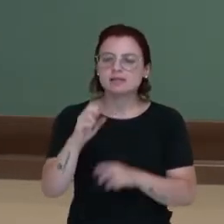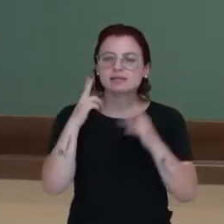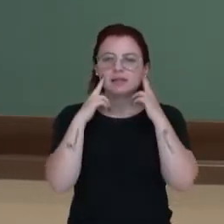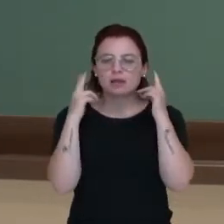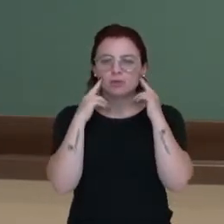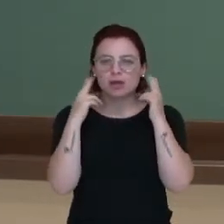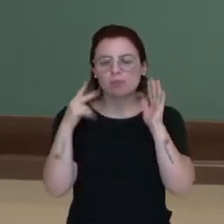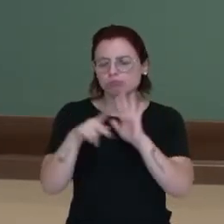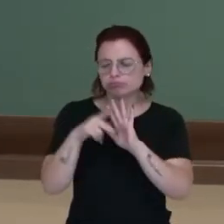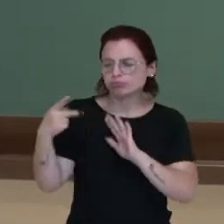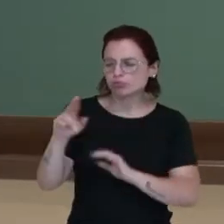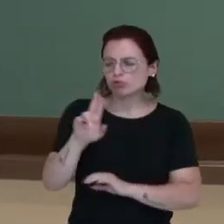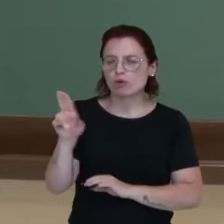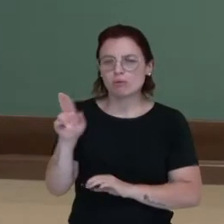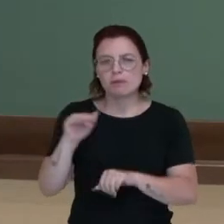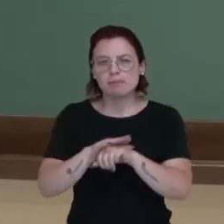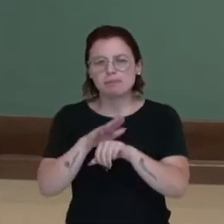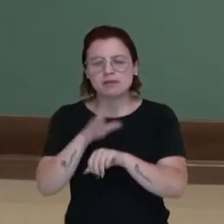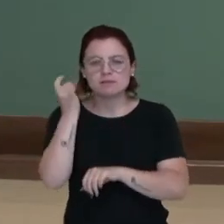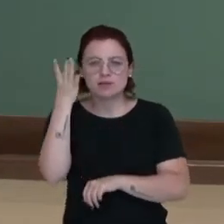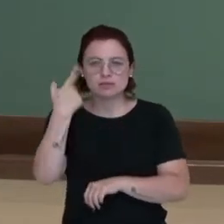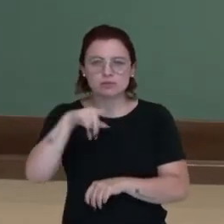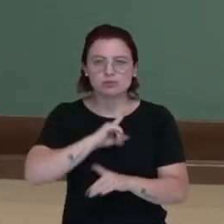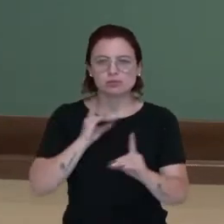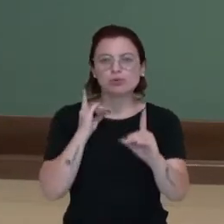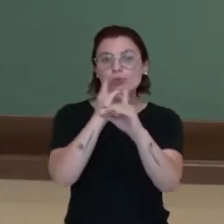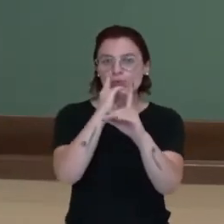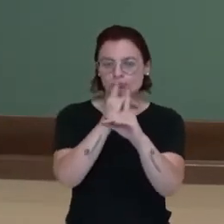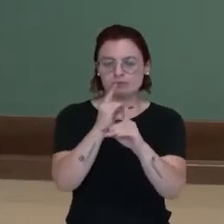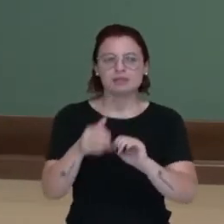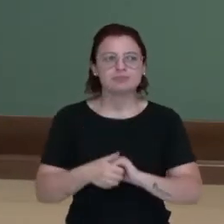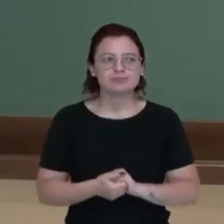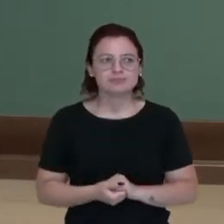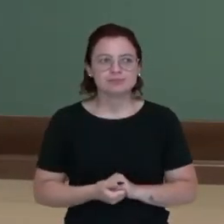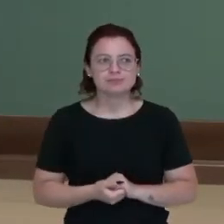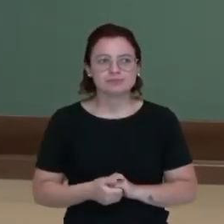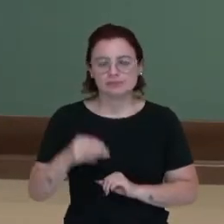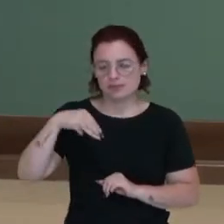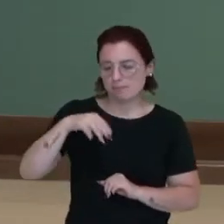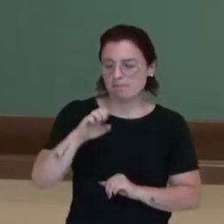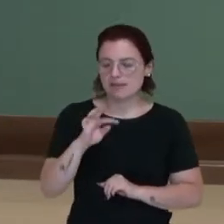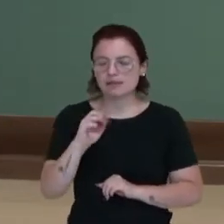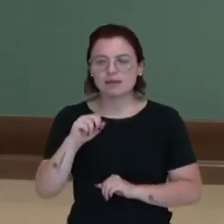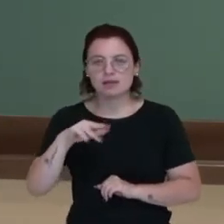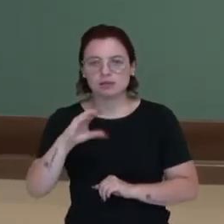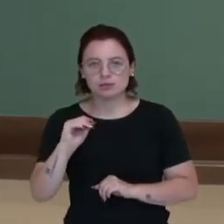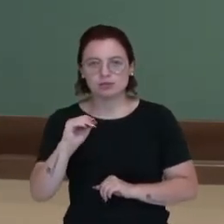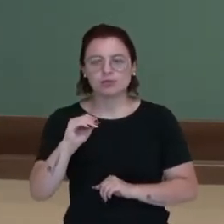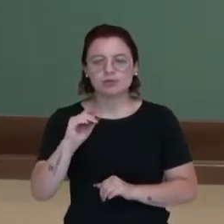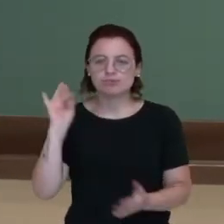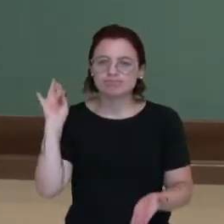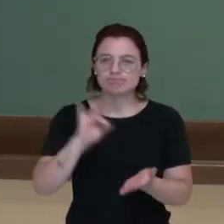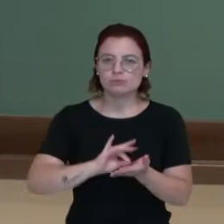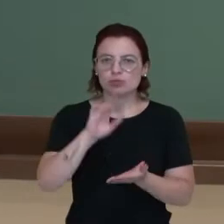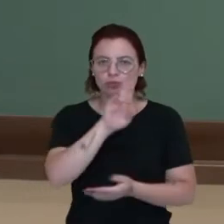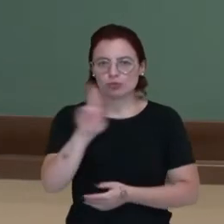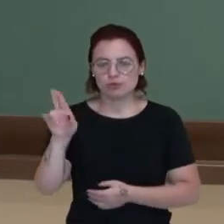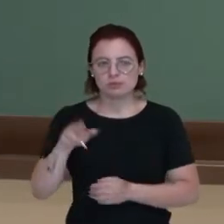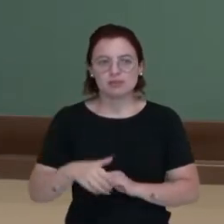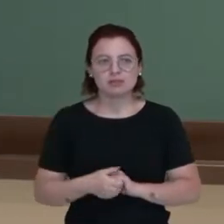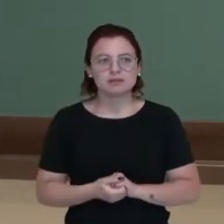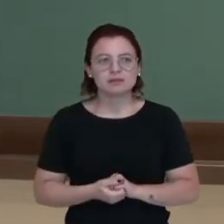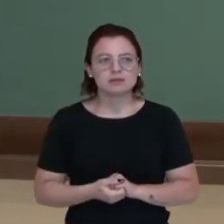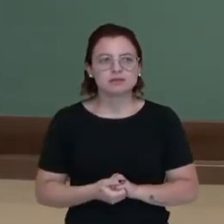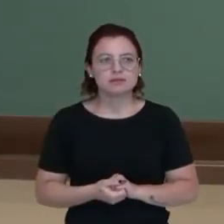populares deste hidrocarboneto, o metano. Metano é o nome oficial, segundo aí o IUPAC,